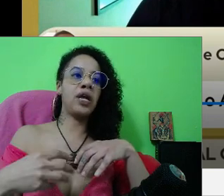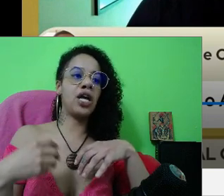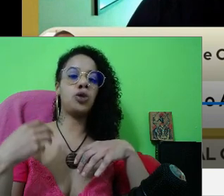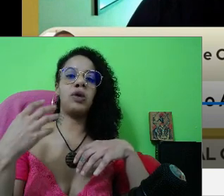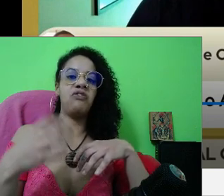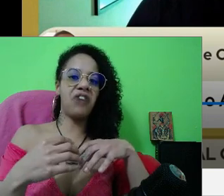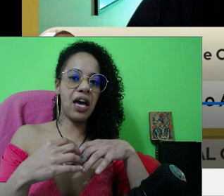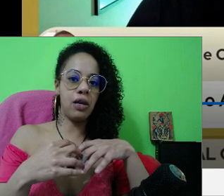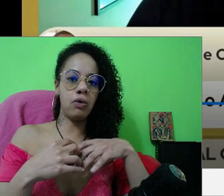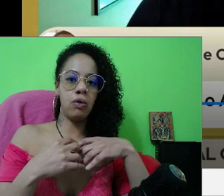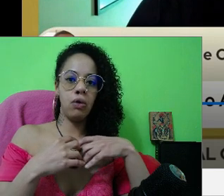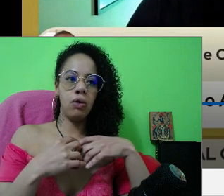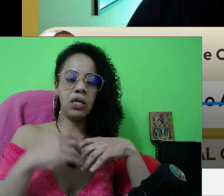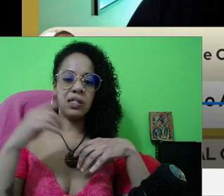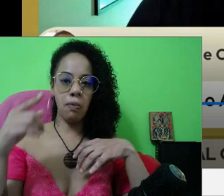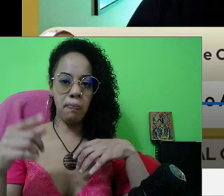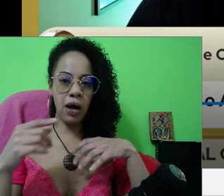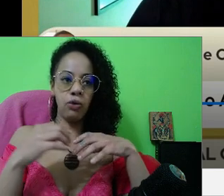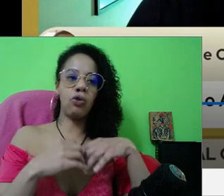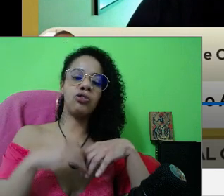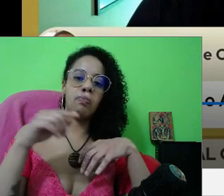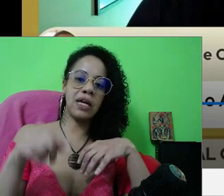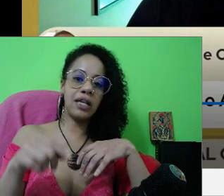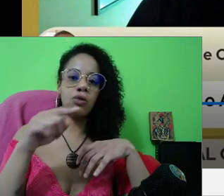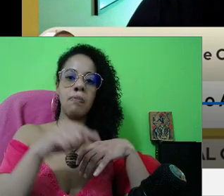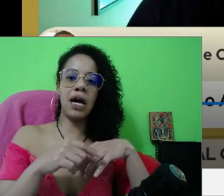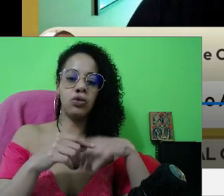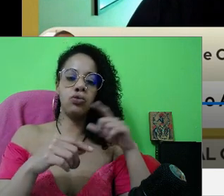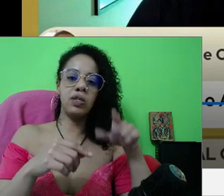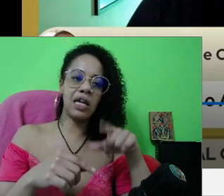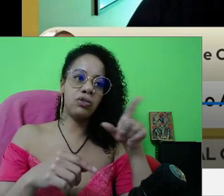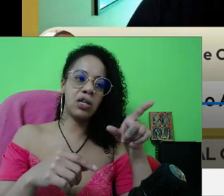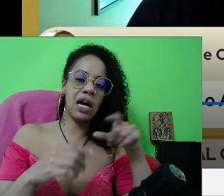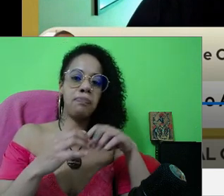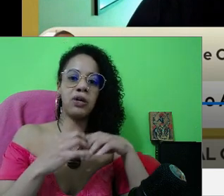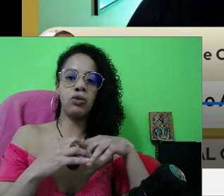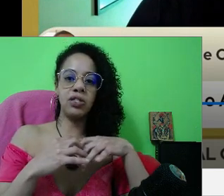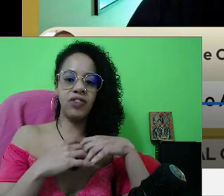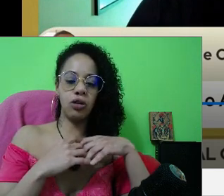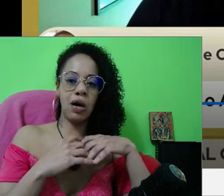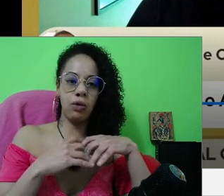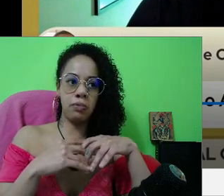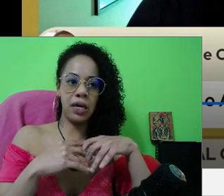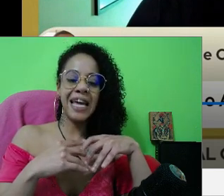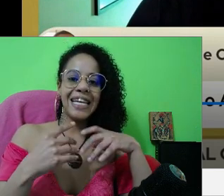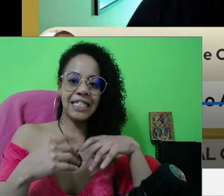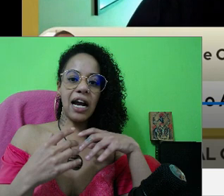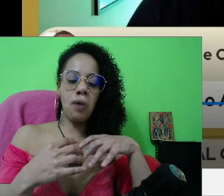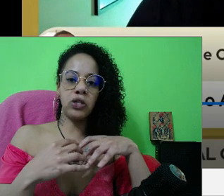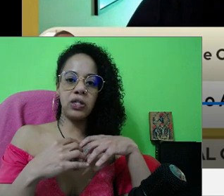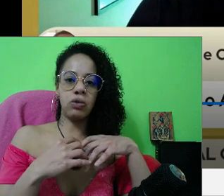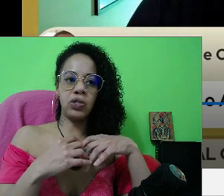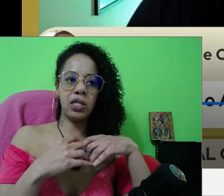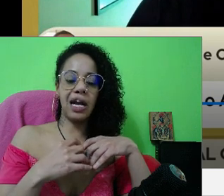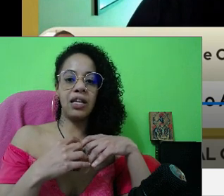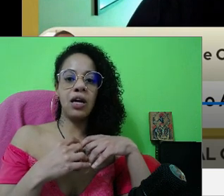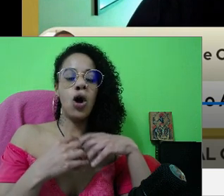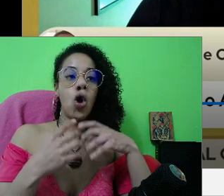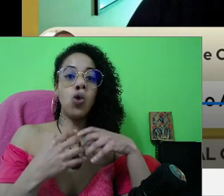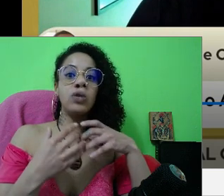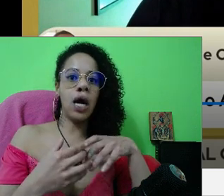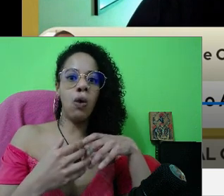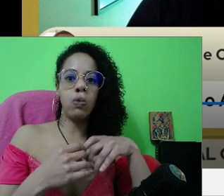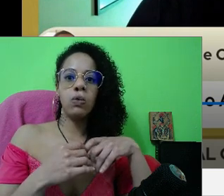Preto periférico em São Paulo contra o braço armado do estado que na época Inclusive era do Alckmin Será que eu posso ser